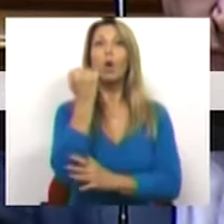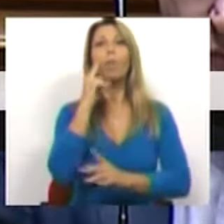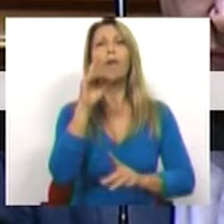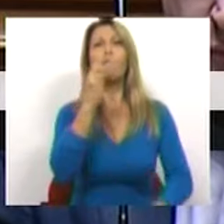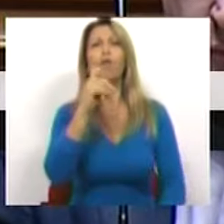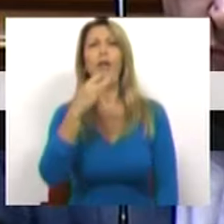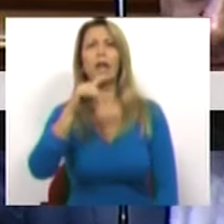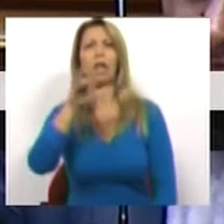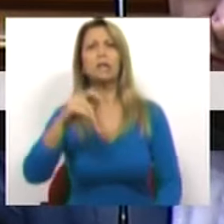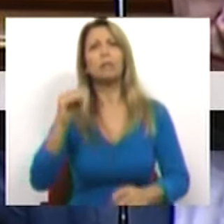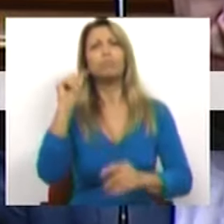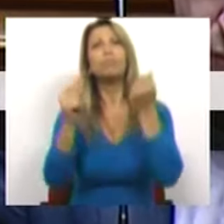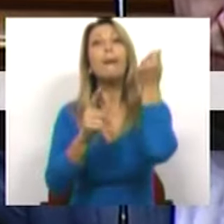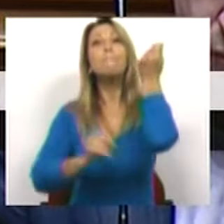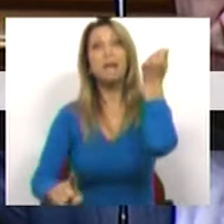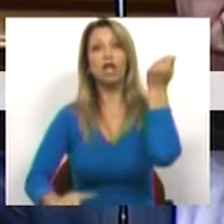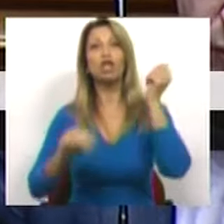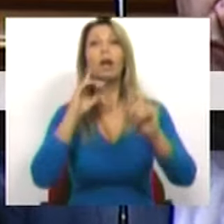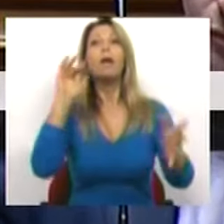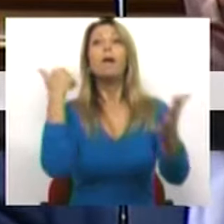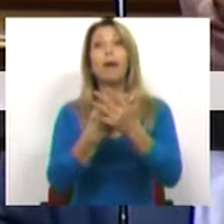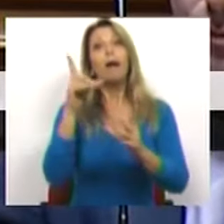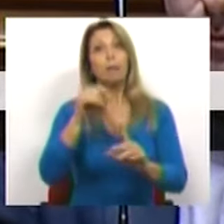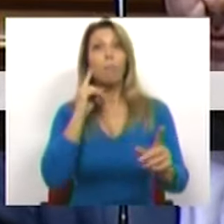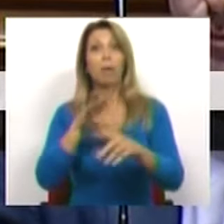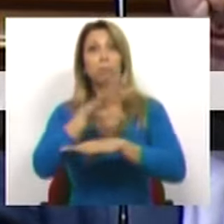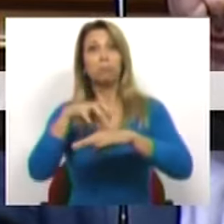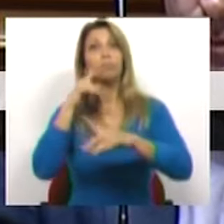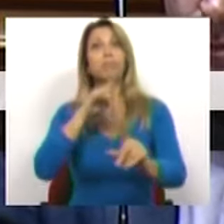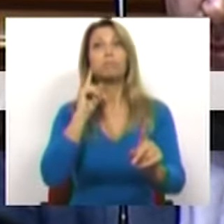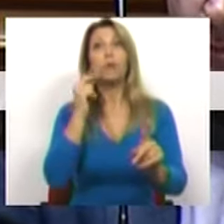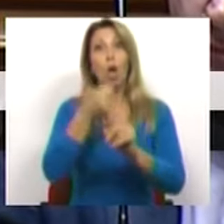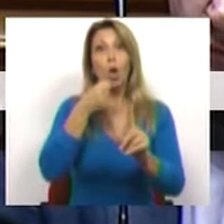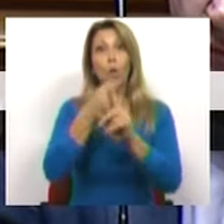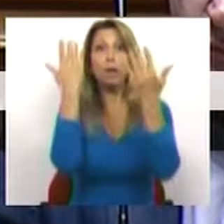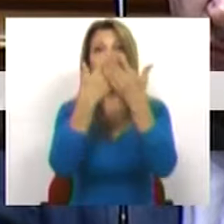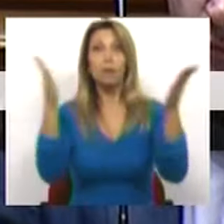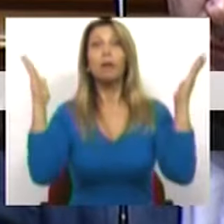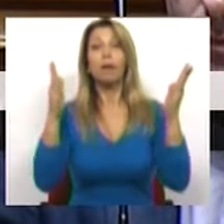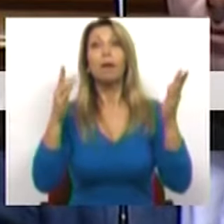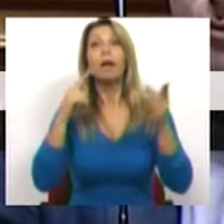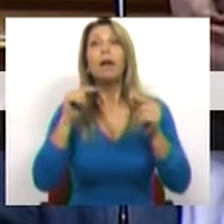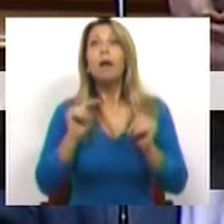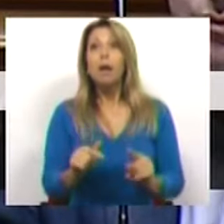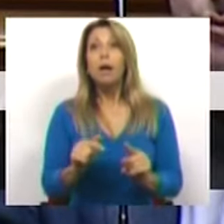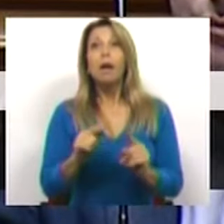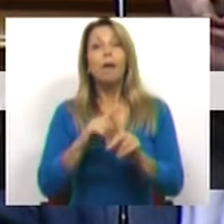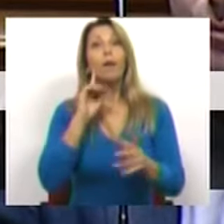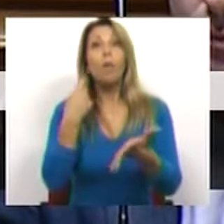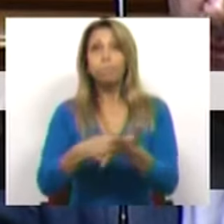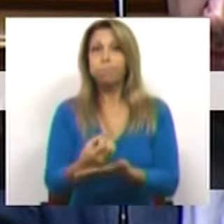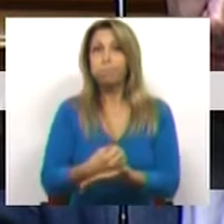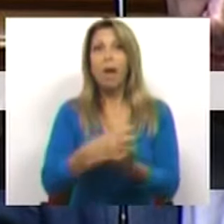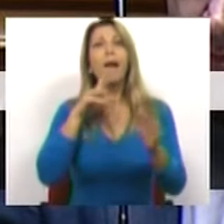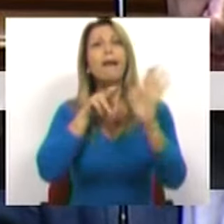à instalação de um Museu Nacional dedicado à luta pela liberdade e pela democracia. Promover a fruição cultural com o alargamento da gratuitidade da